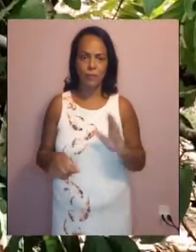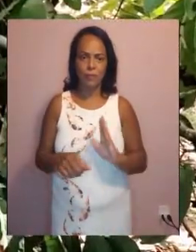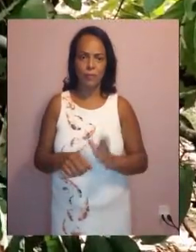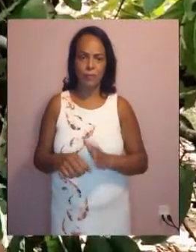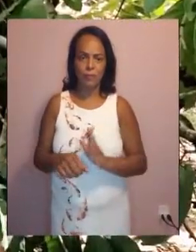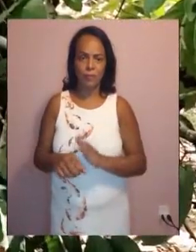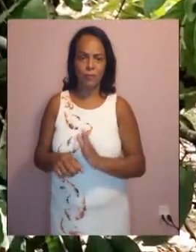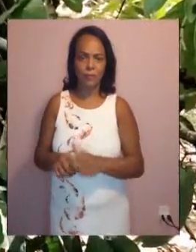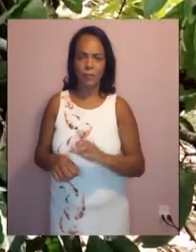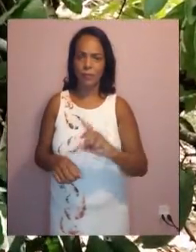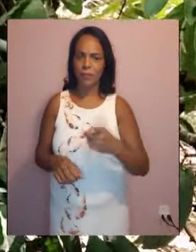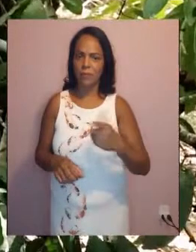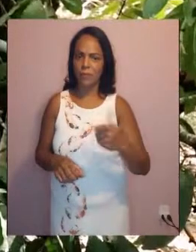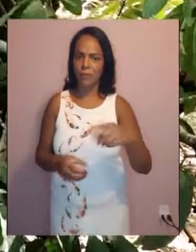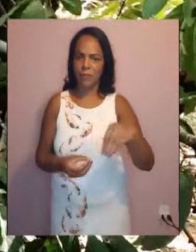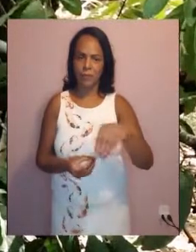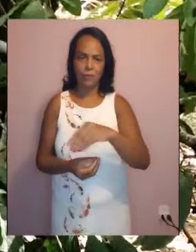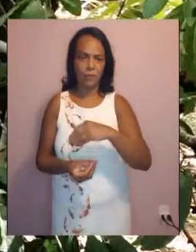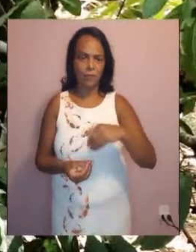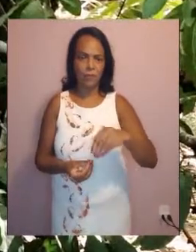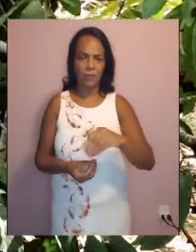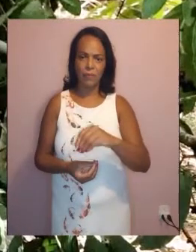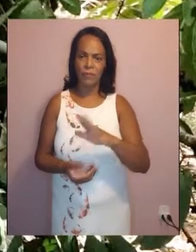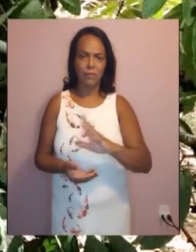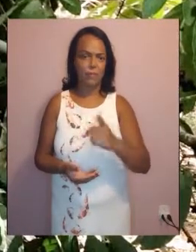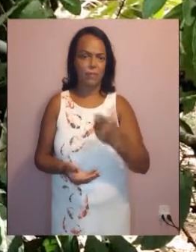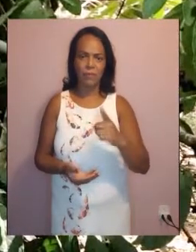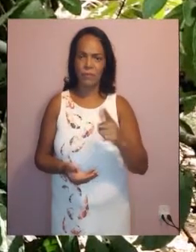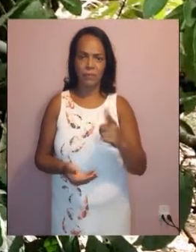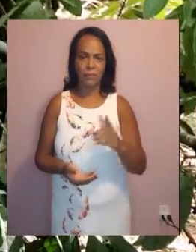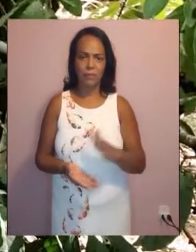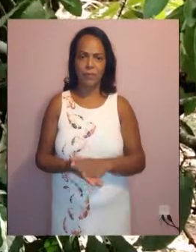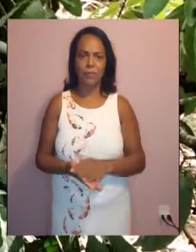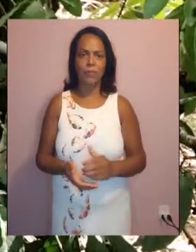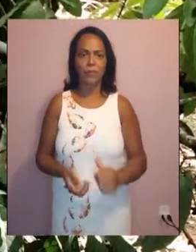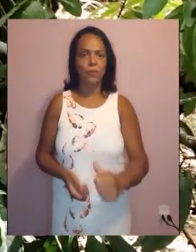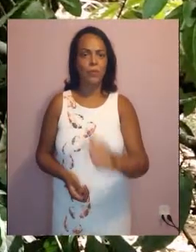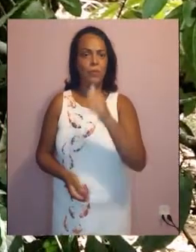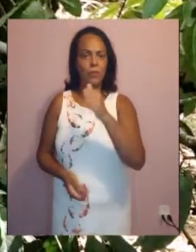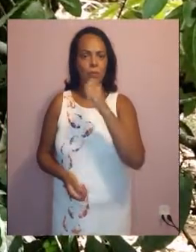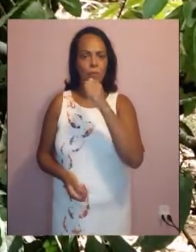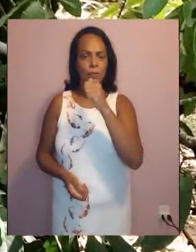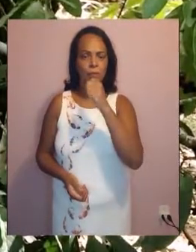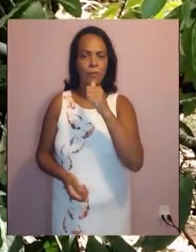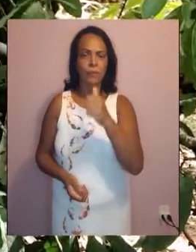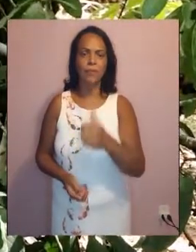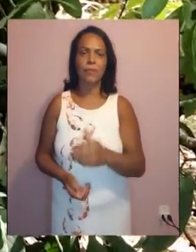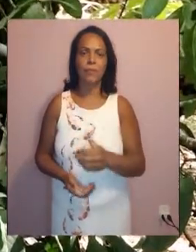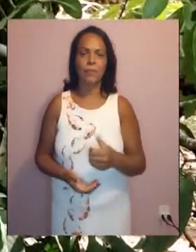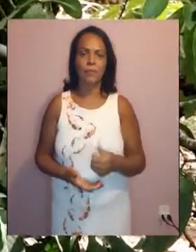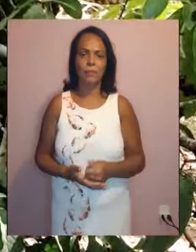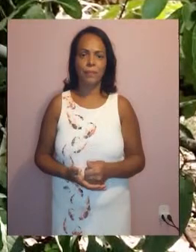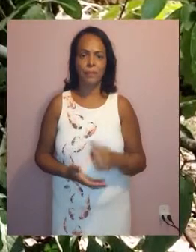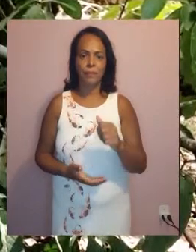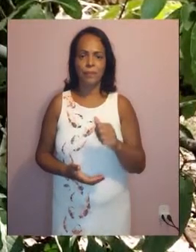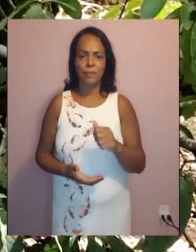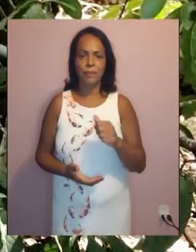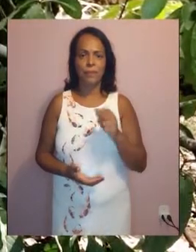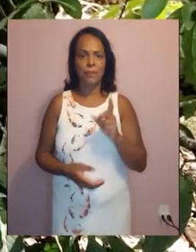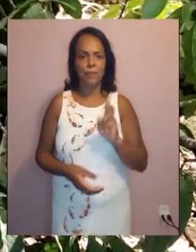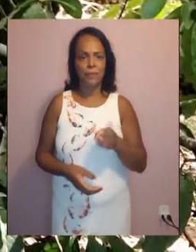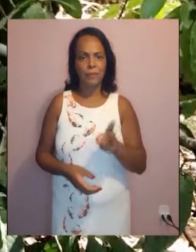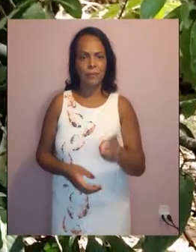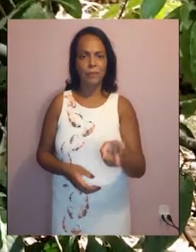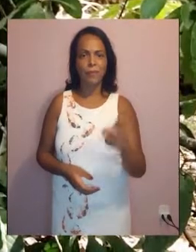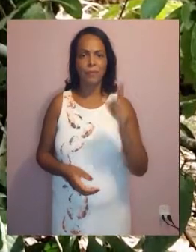sem nada, e tomar a bebida toda hora que eu te